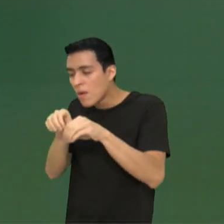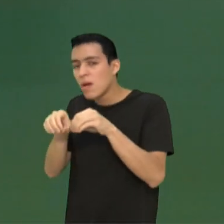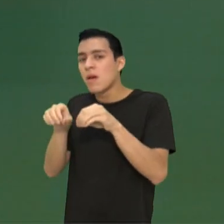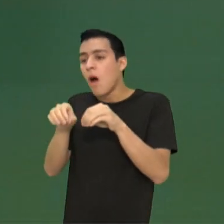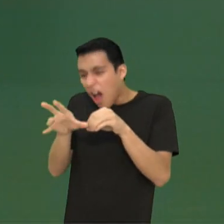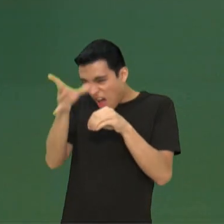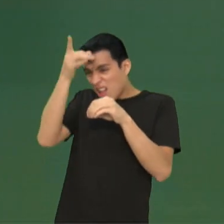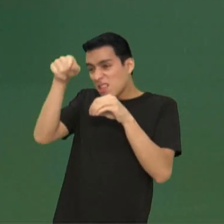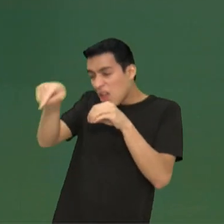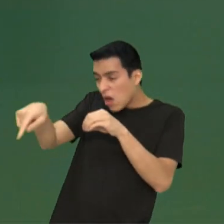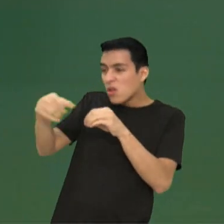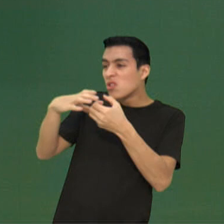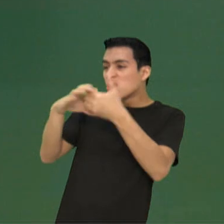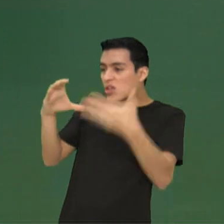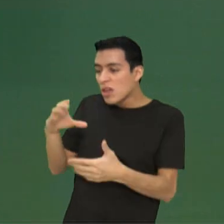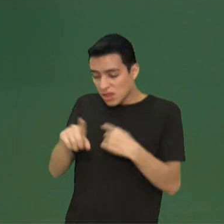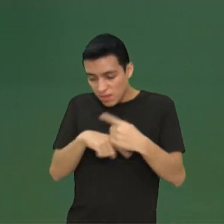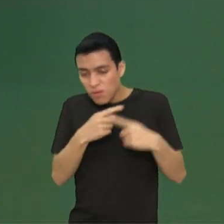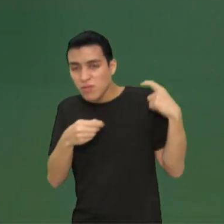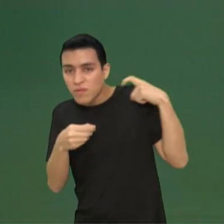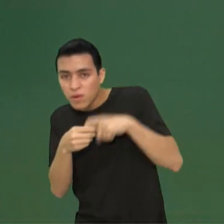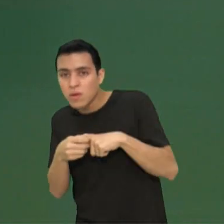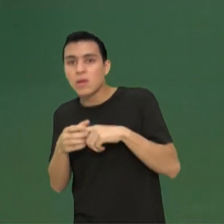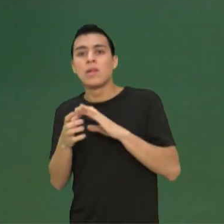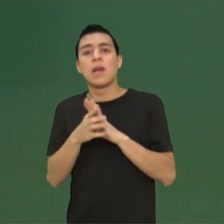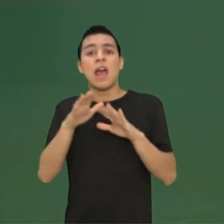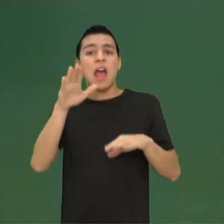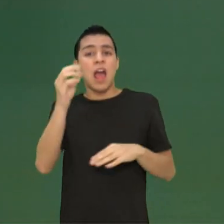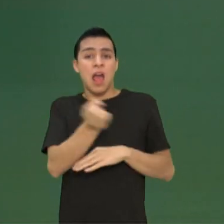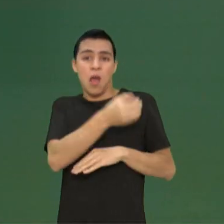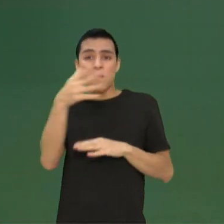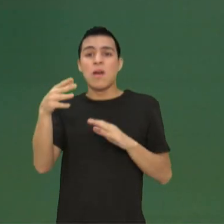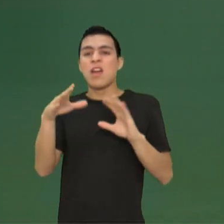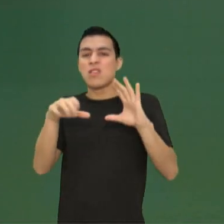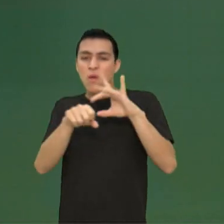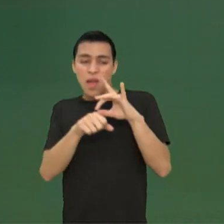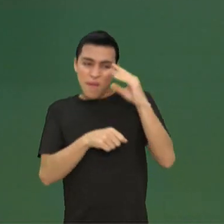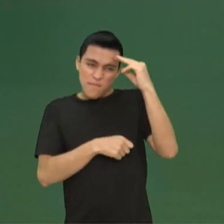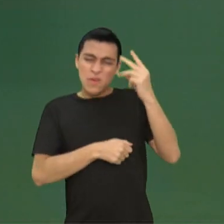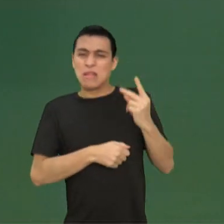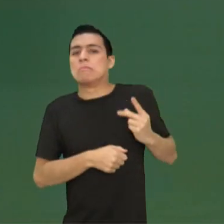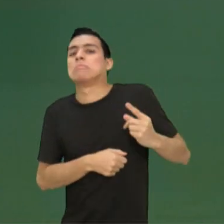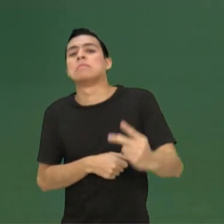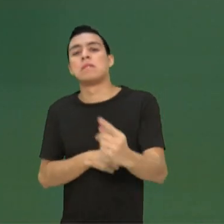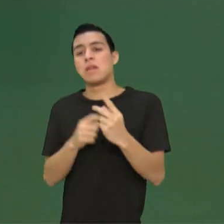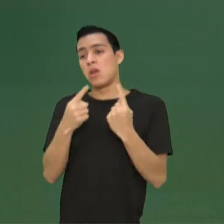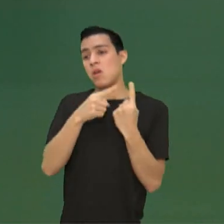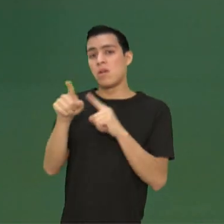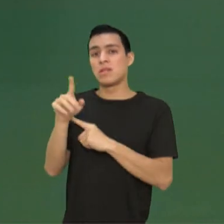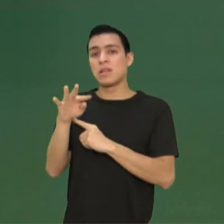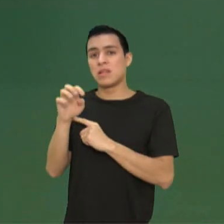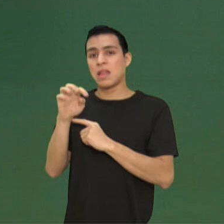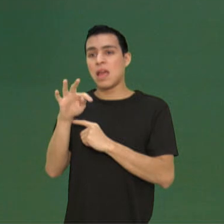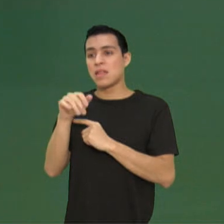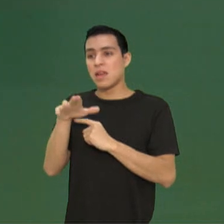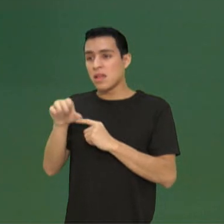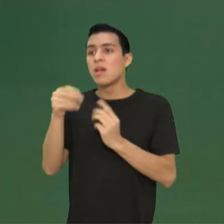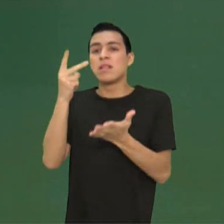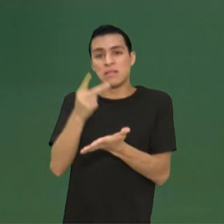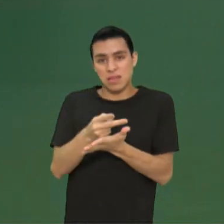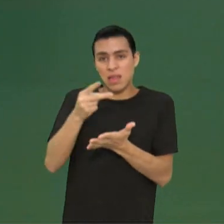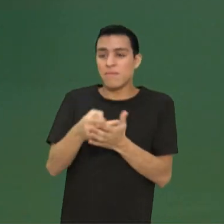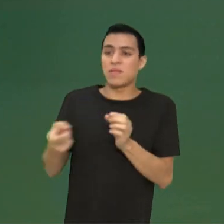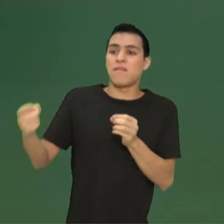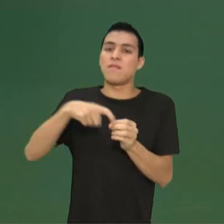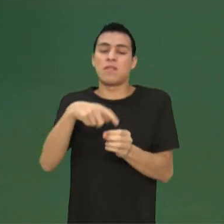memória. Quanto a algumas doenças, a memória é duradoura pela vida inteira, por exemplo, a cachumba. Contra o tétano, por exemplo, a gente precisa de reforço